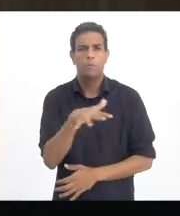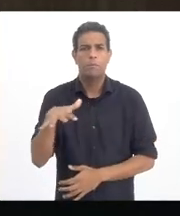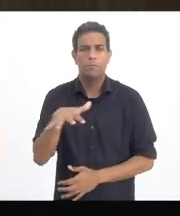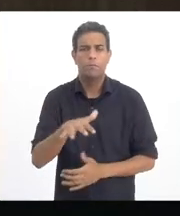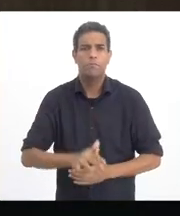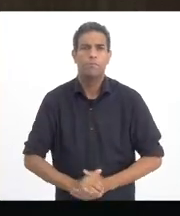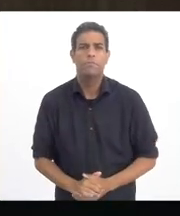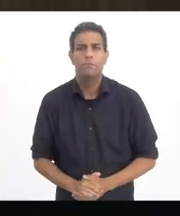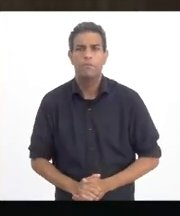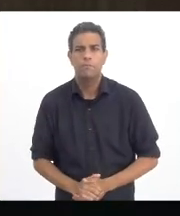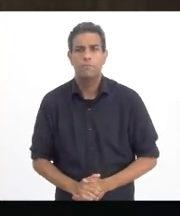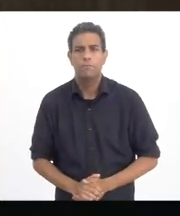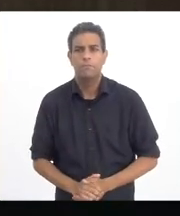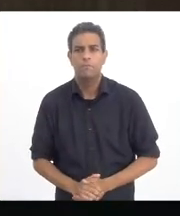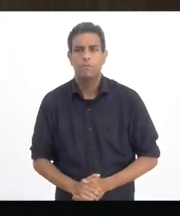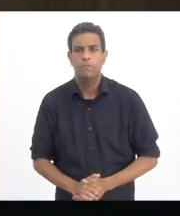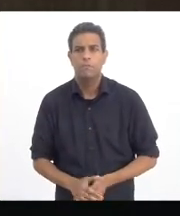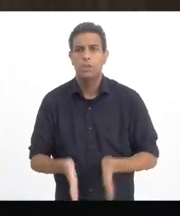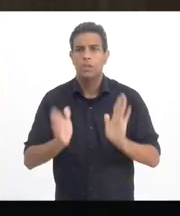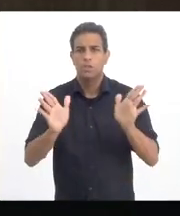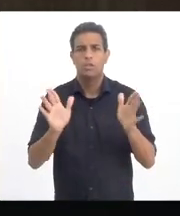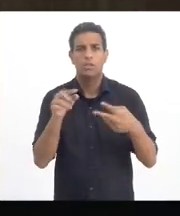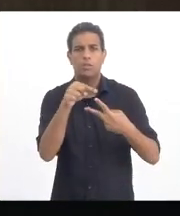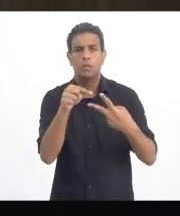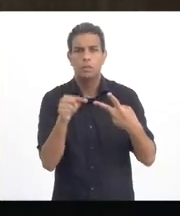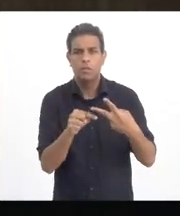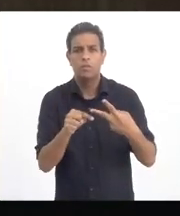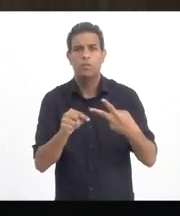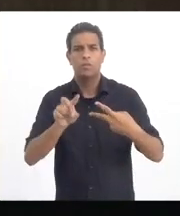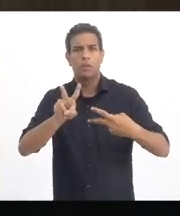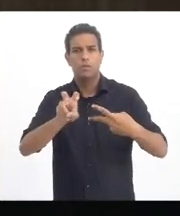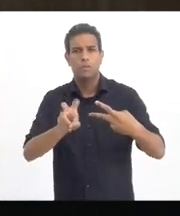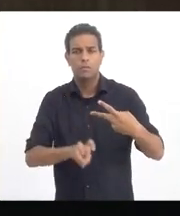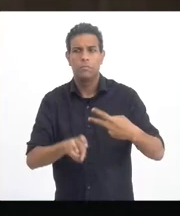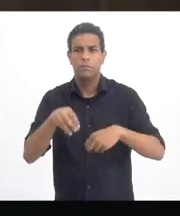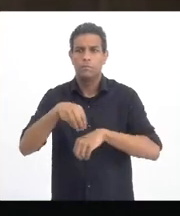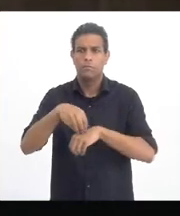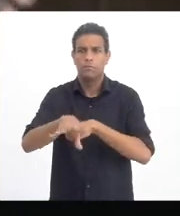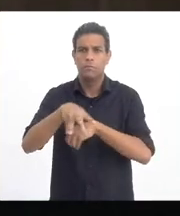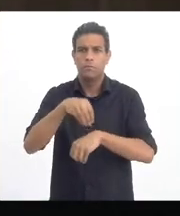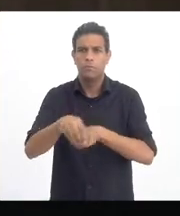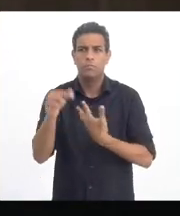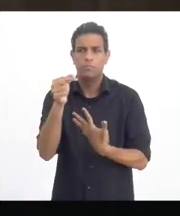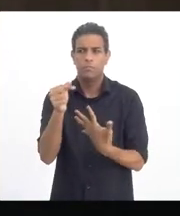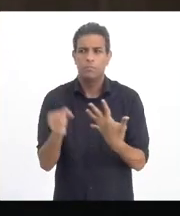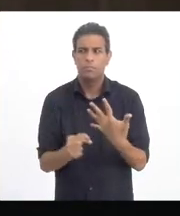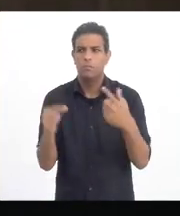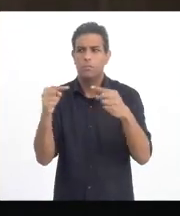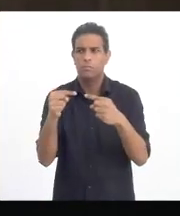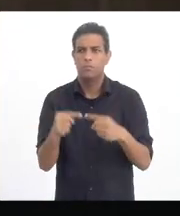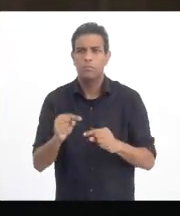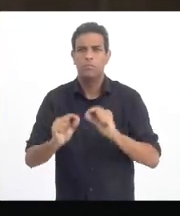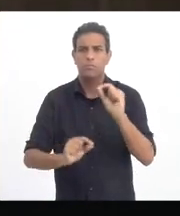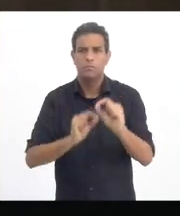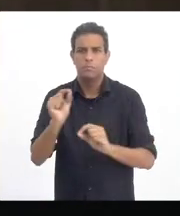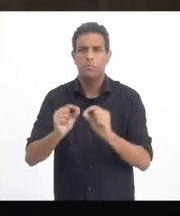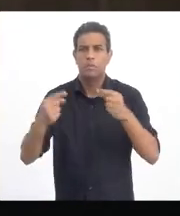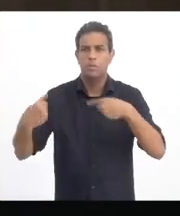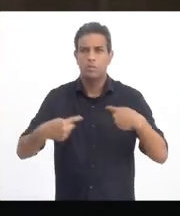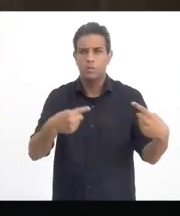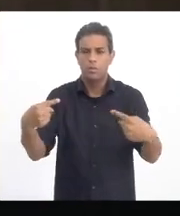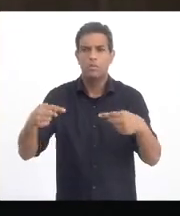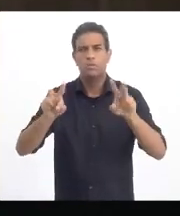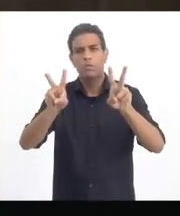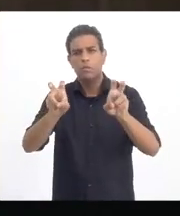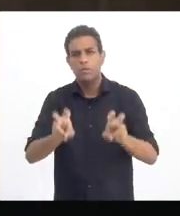Bom, eu queria fazer aqui 2 observações, tá, com esse período que foi discutido